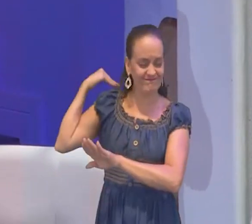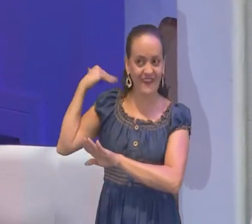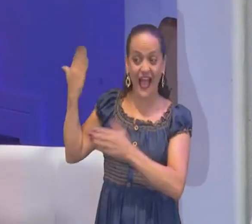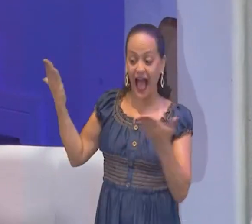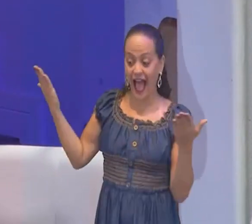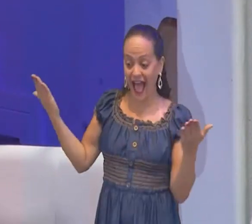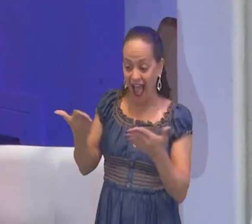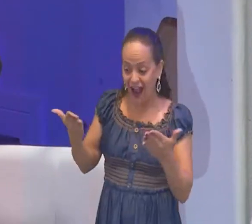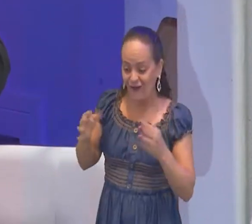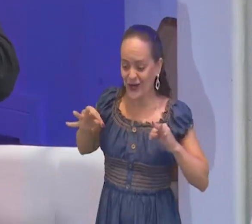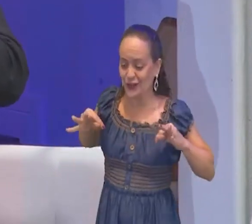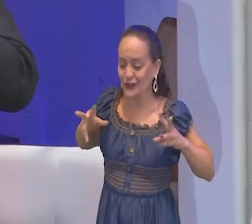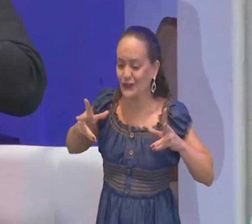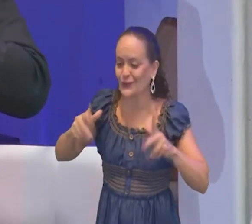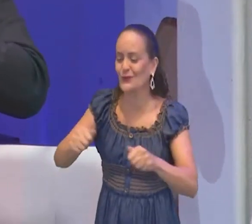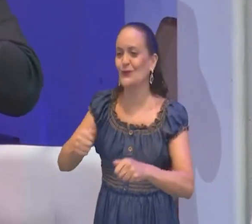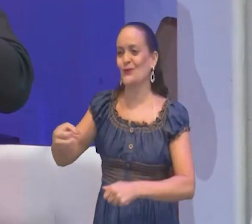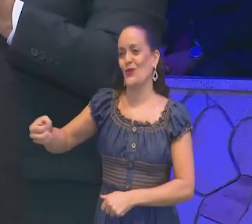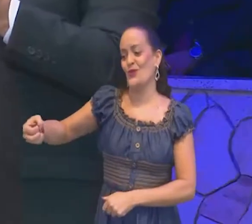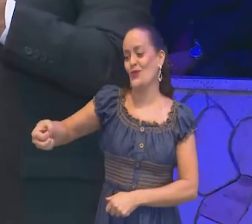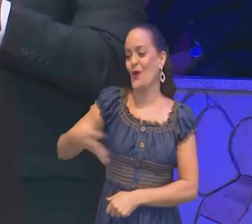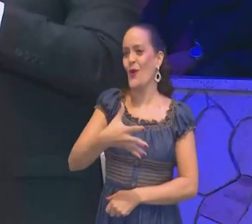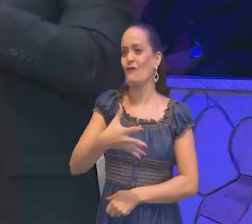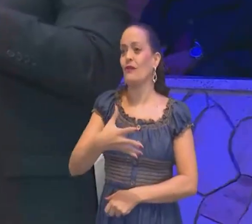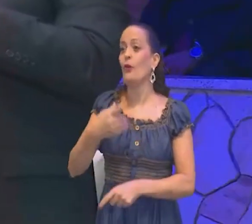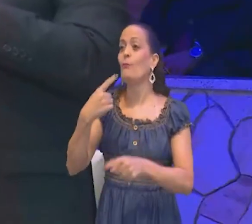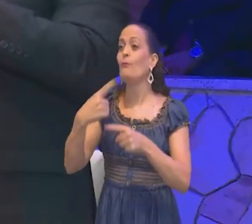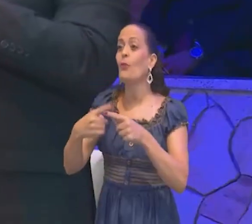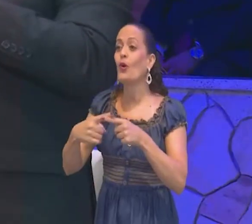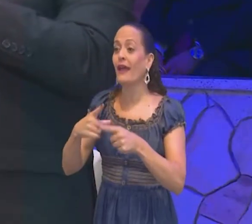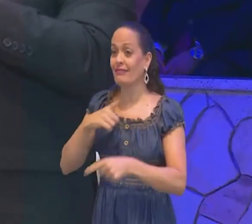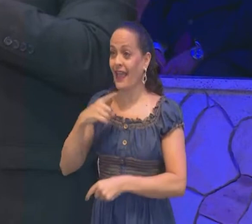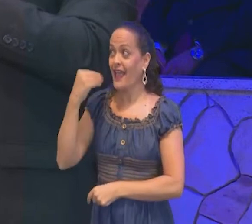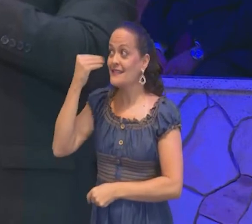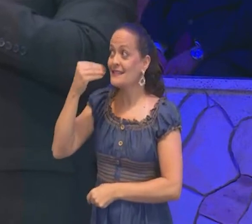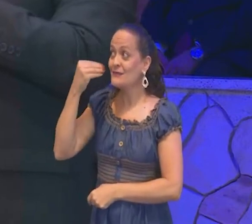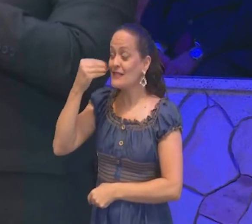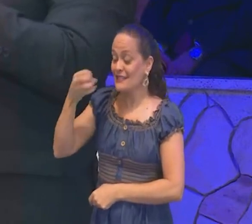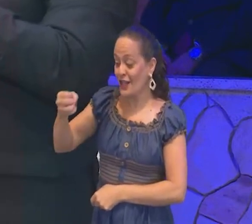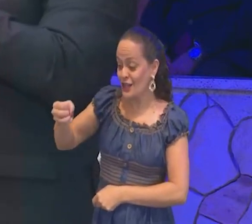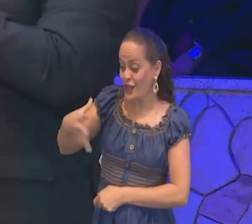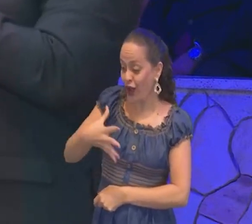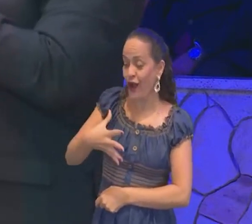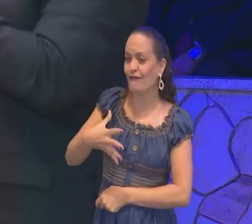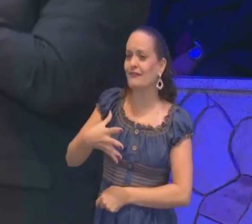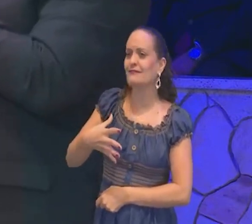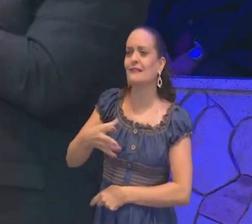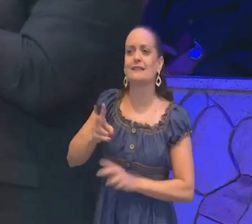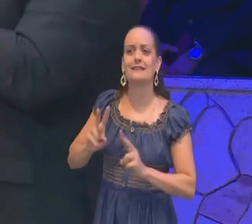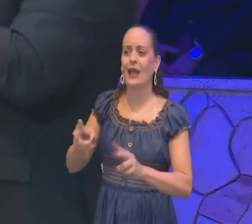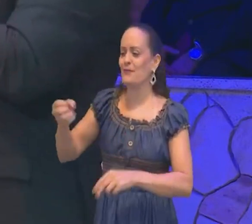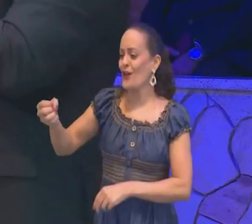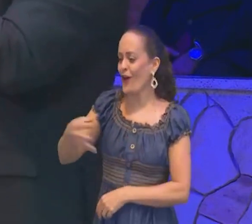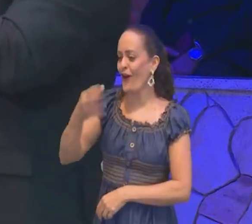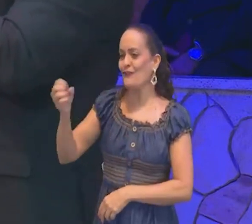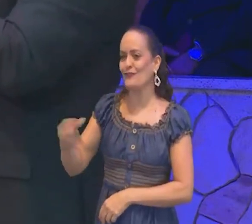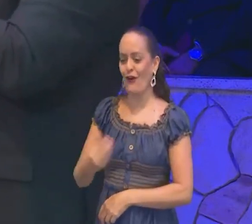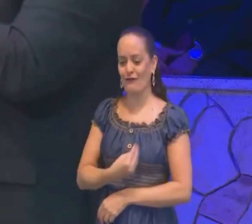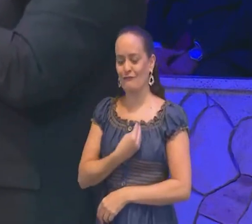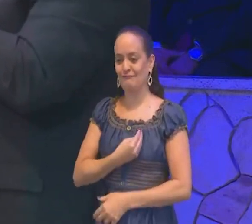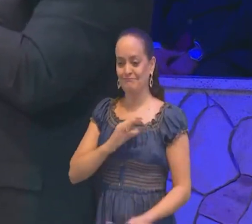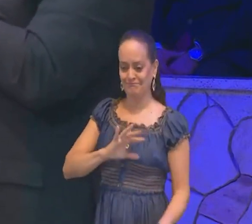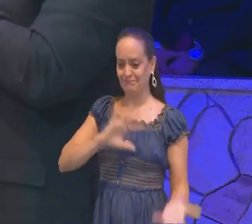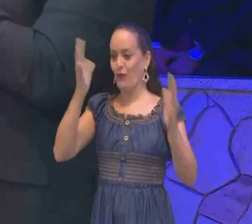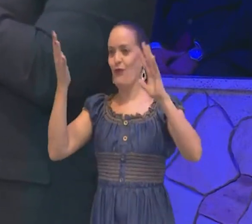se fez novo. Quando nós temos uma experiência com Jesus, algo novo e extraordinário acontece na